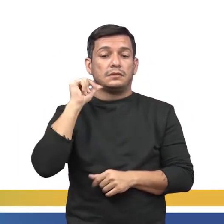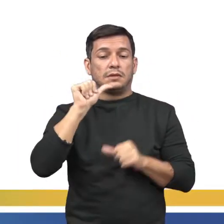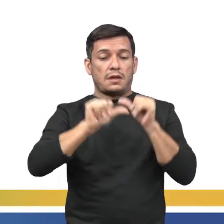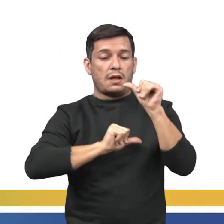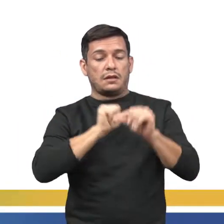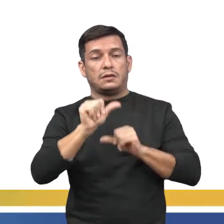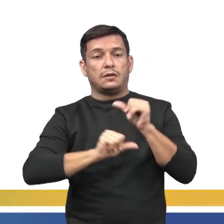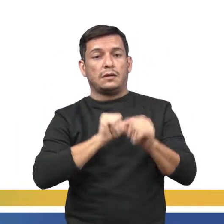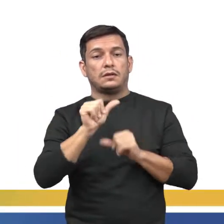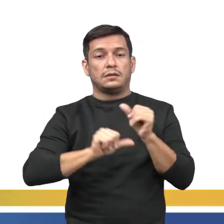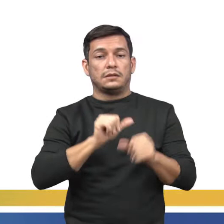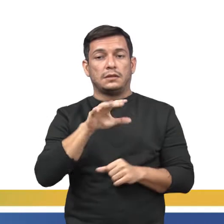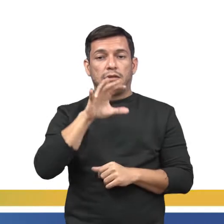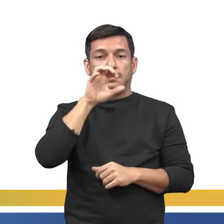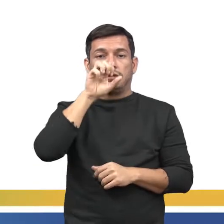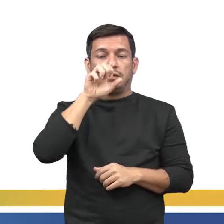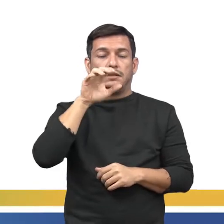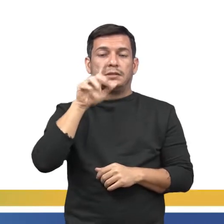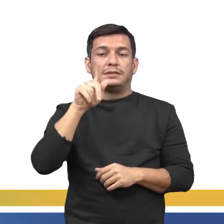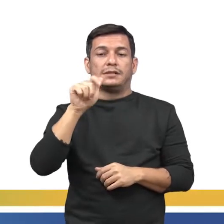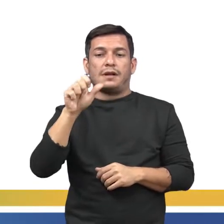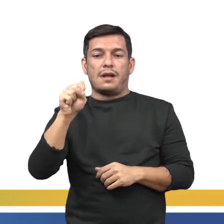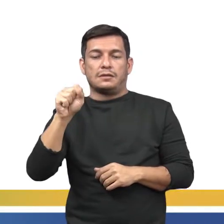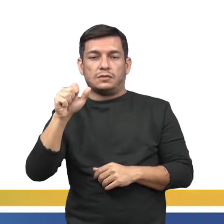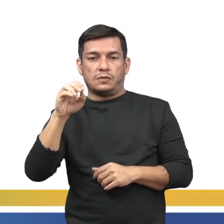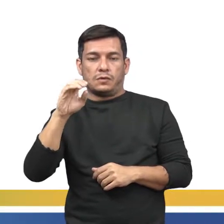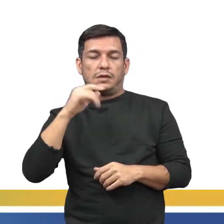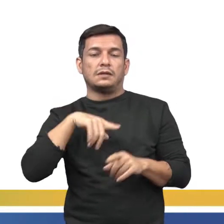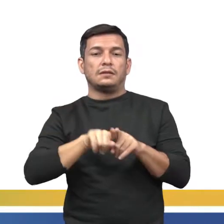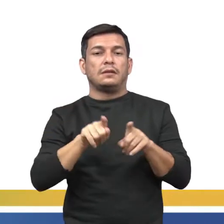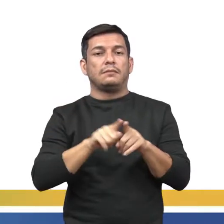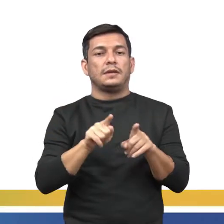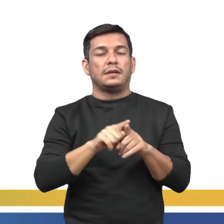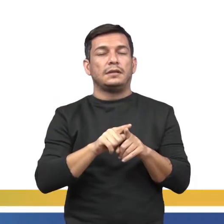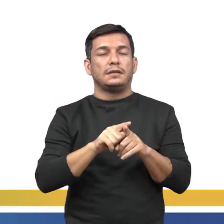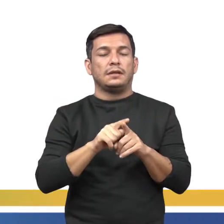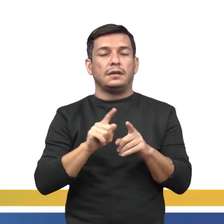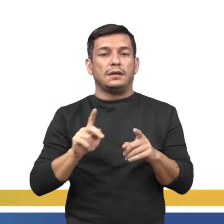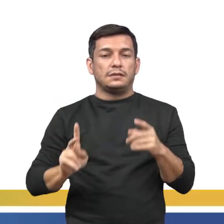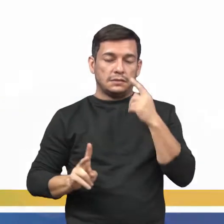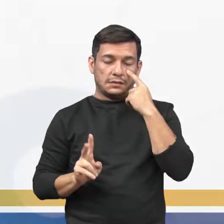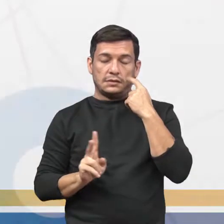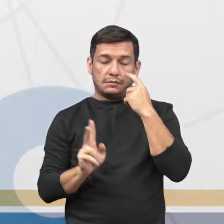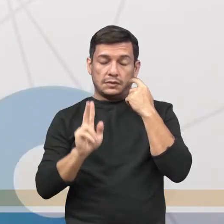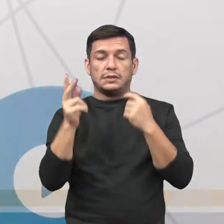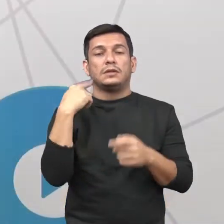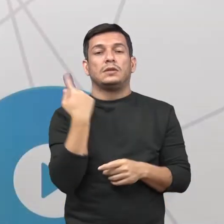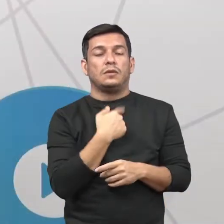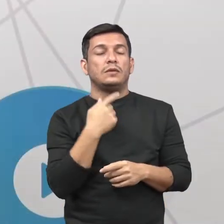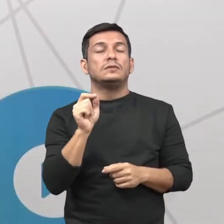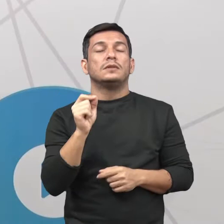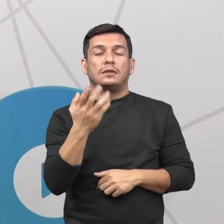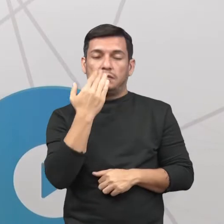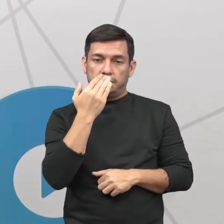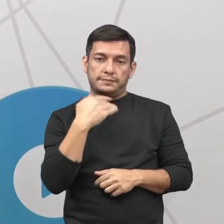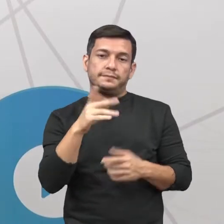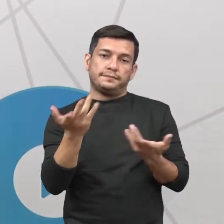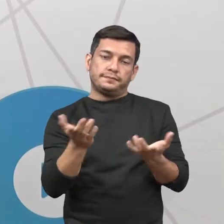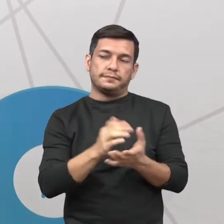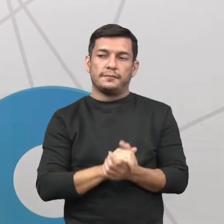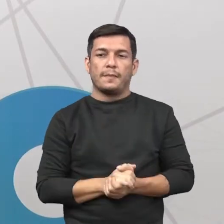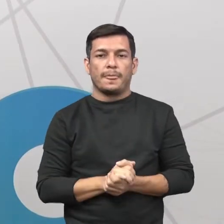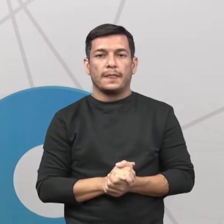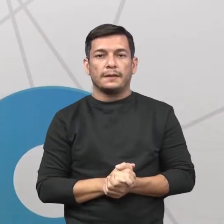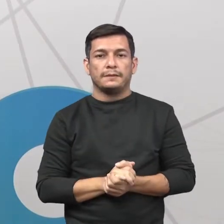trocas gasosas e o transporte de nutrientes que nós adquirimos através da alimentação.